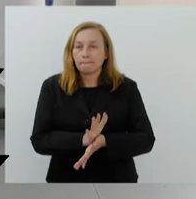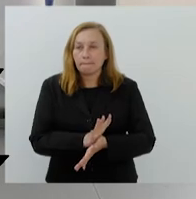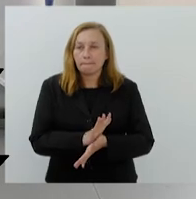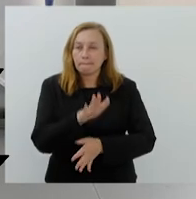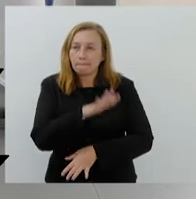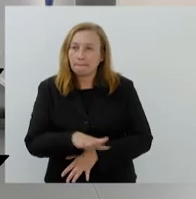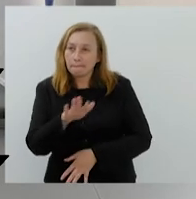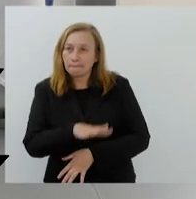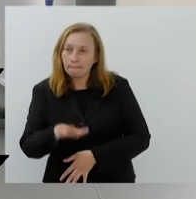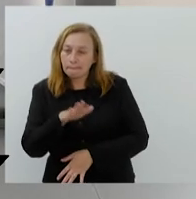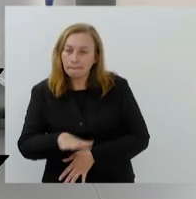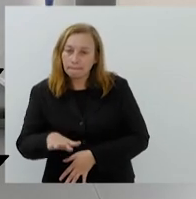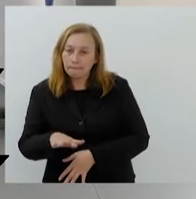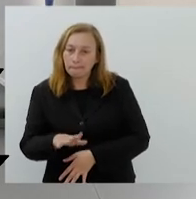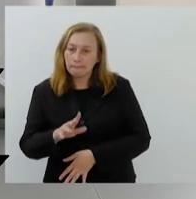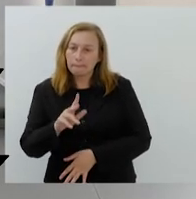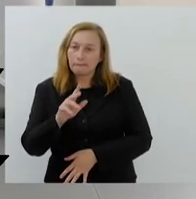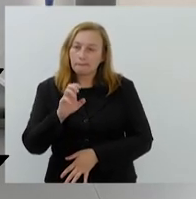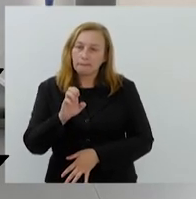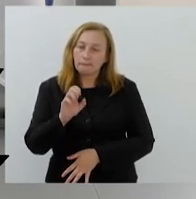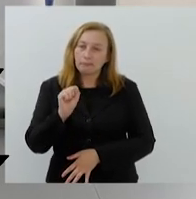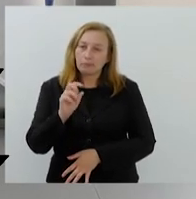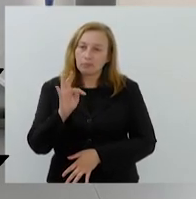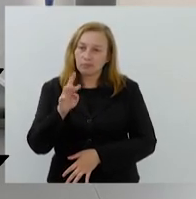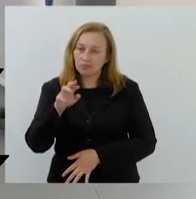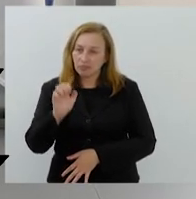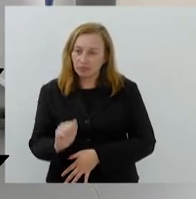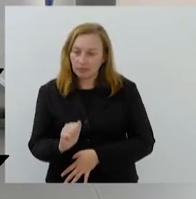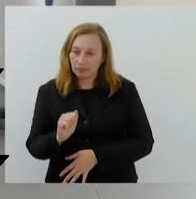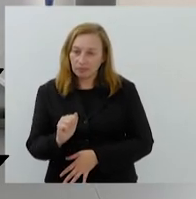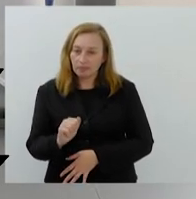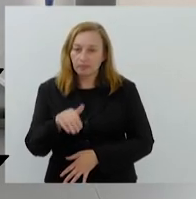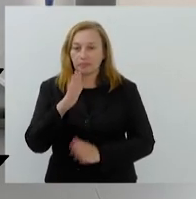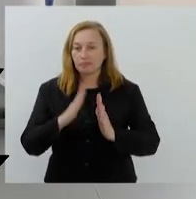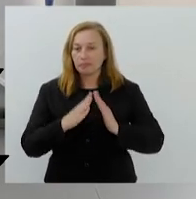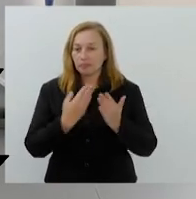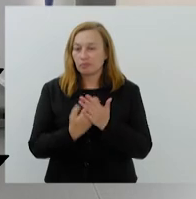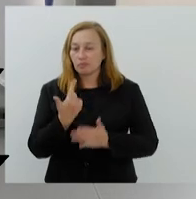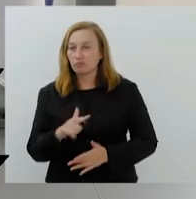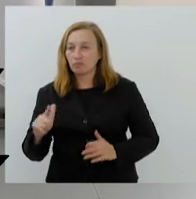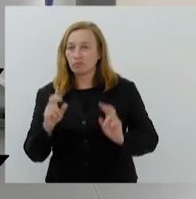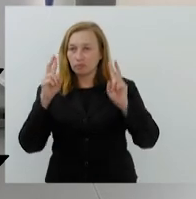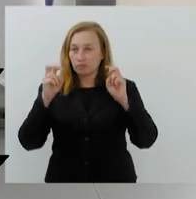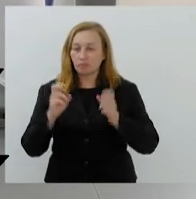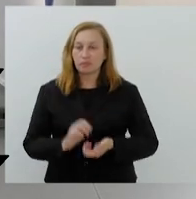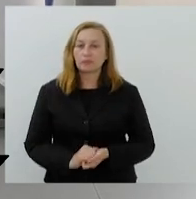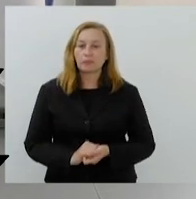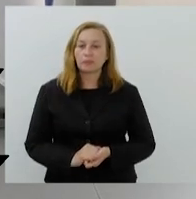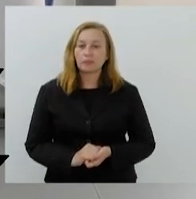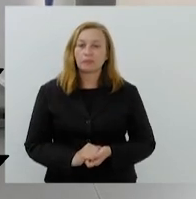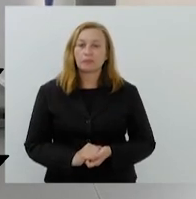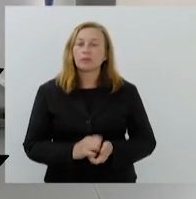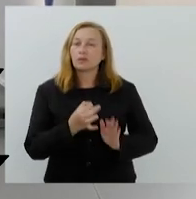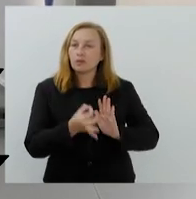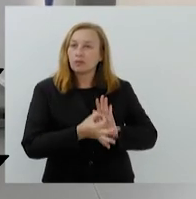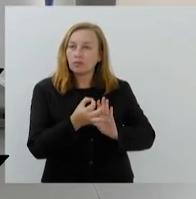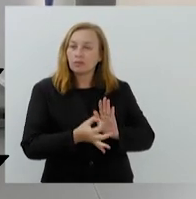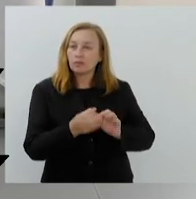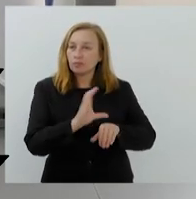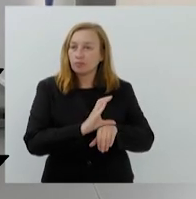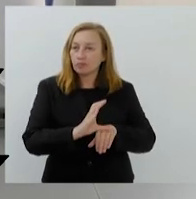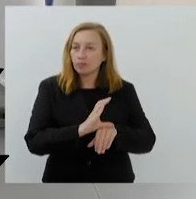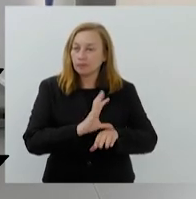crianças ostomizadas no ambiente escolar e dá outras providências. O parecer é pela constitucionalidade